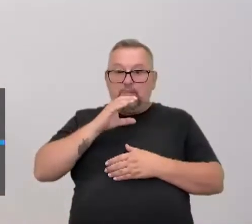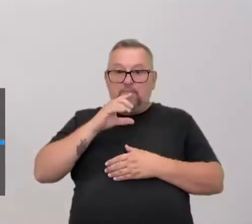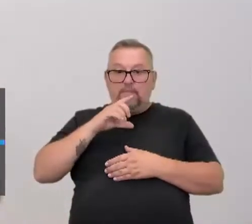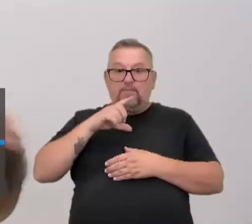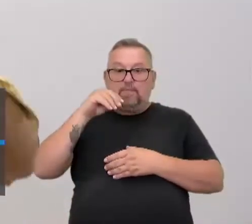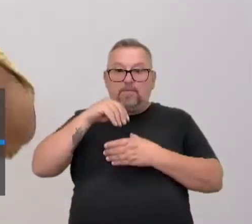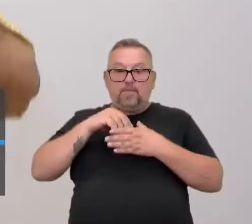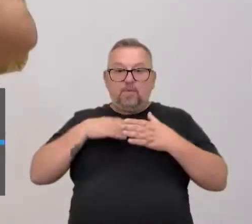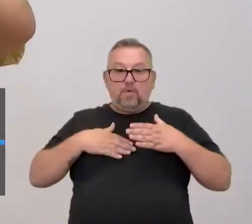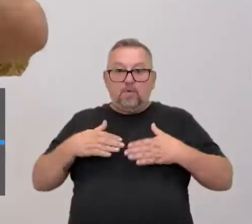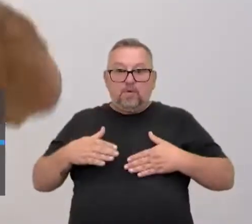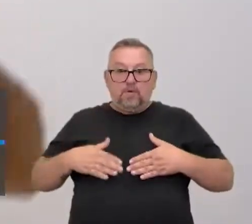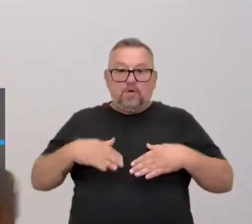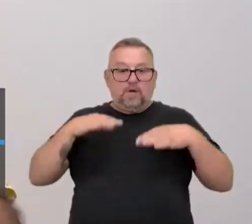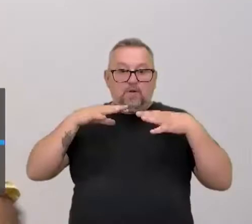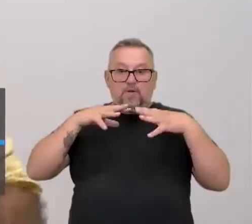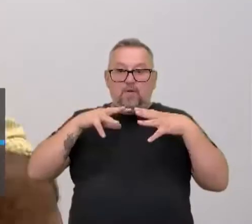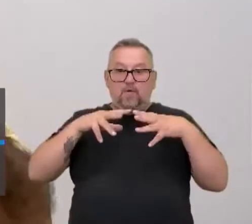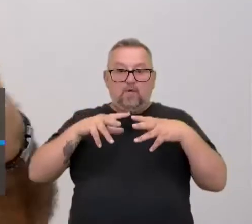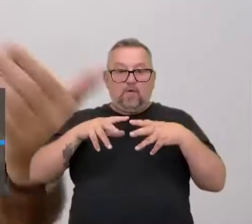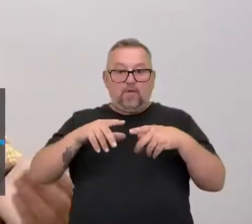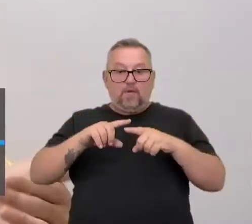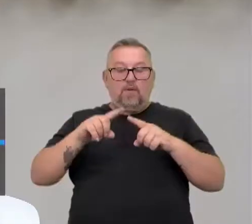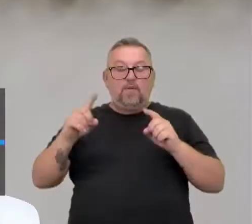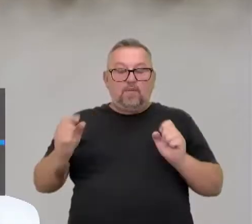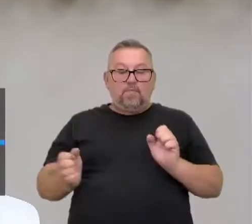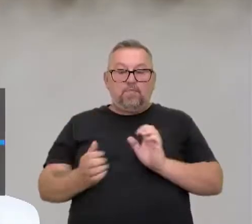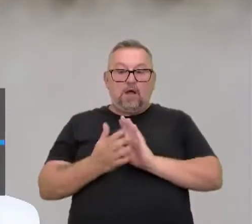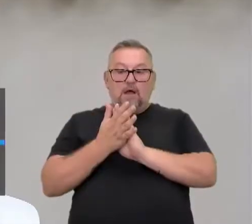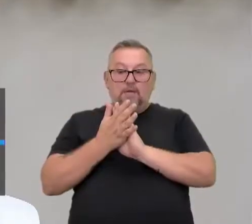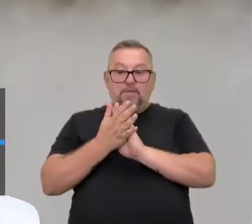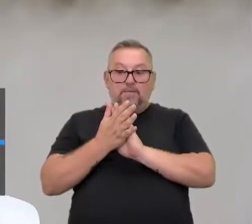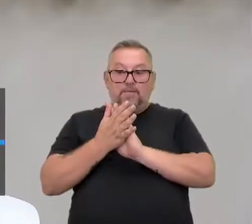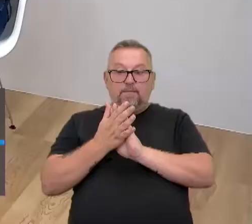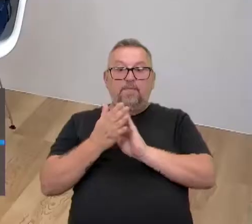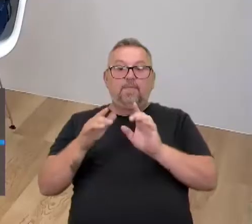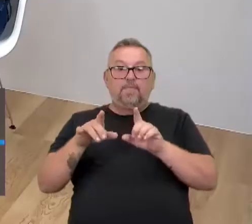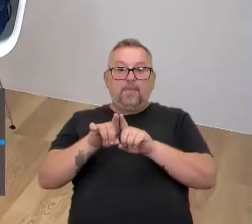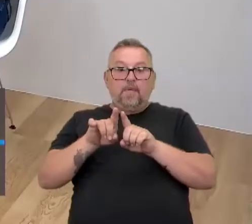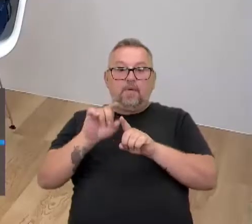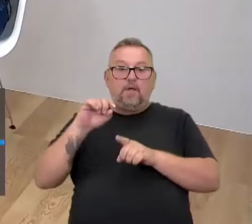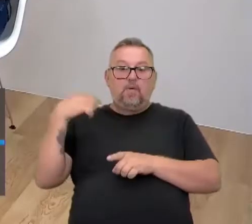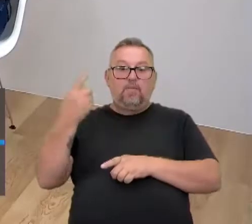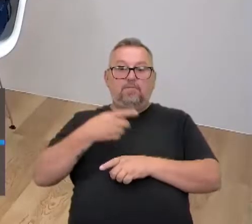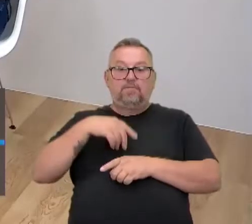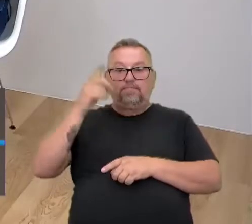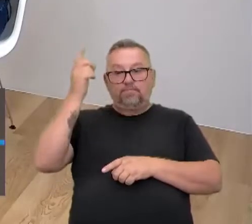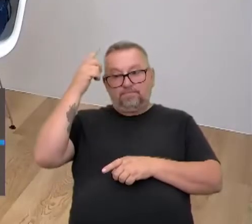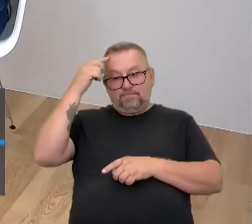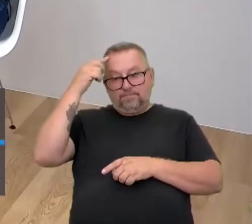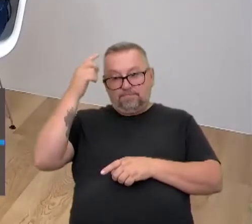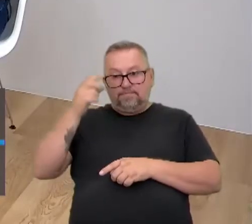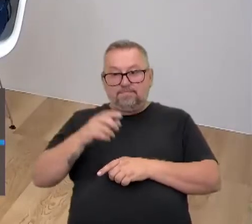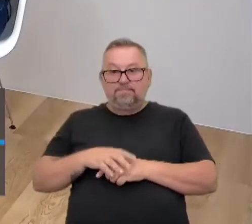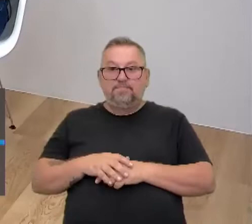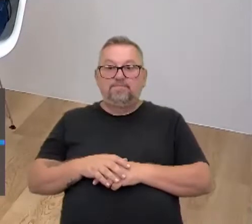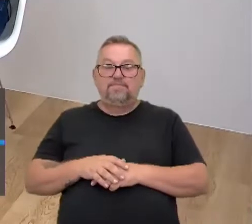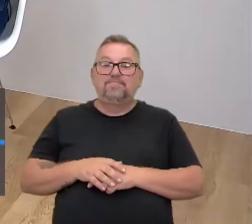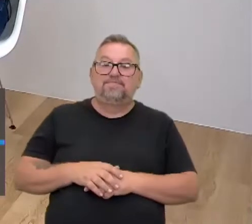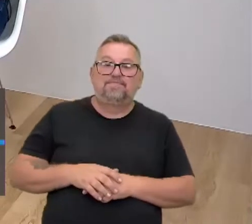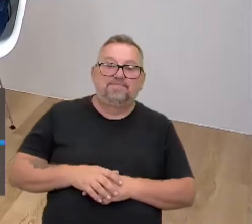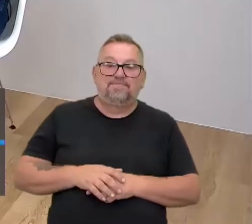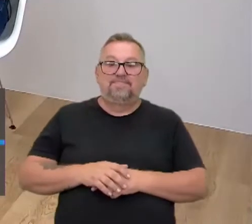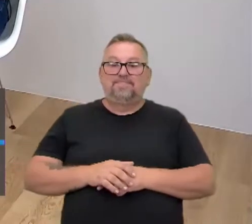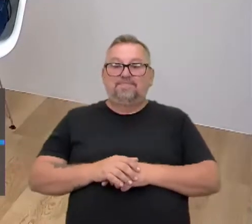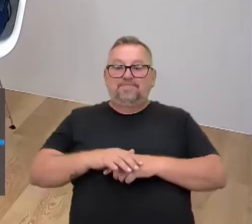do nosso organismo. Quer dizer, tudo isso impacta diretamente, inclusive, o nosso bem-estar. Perfeito, é isso mesmo,